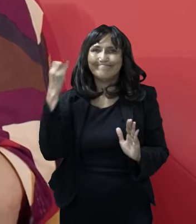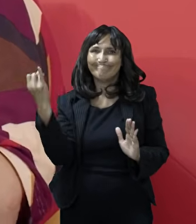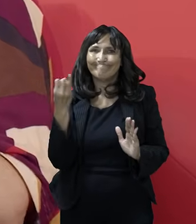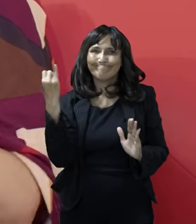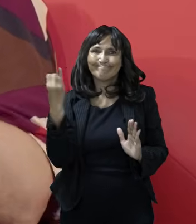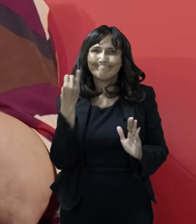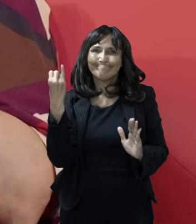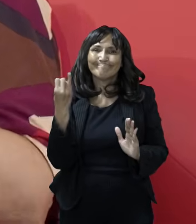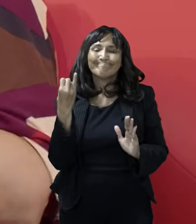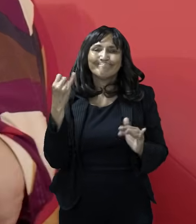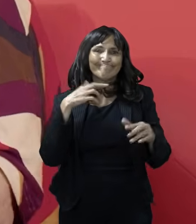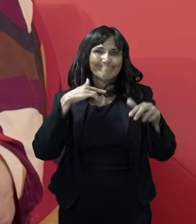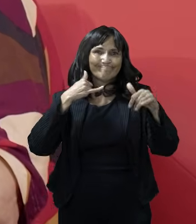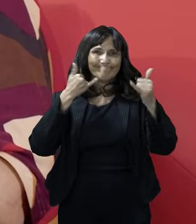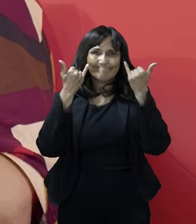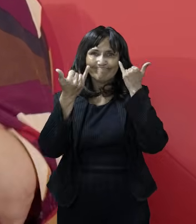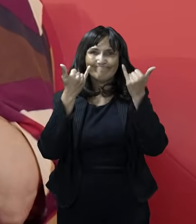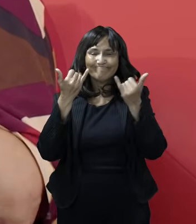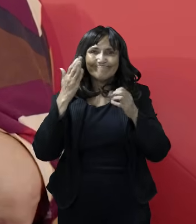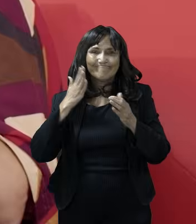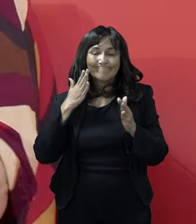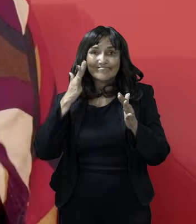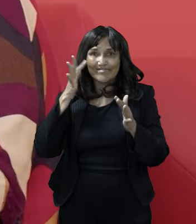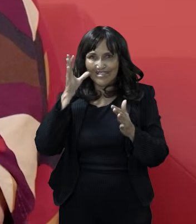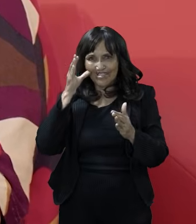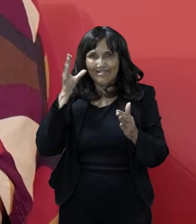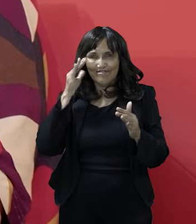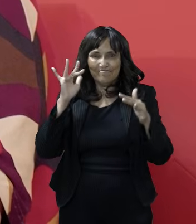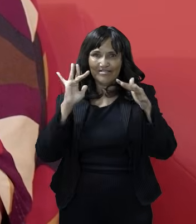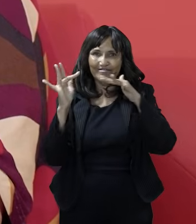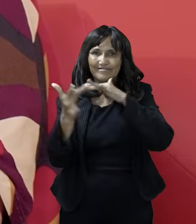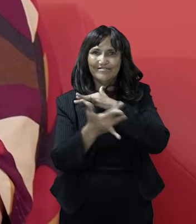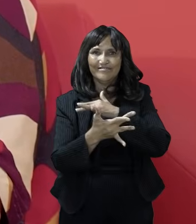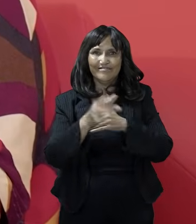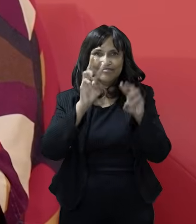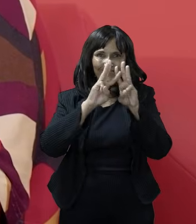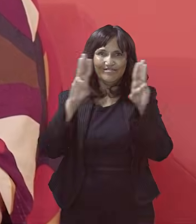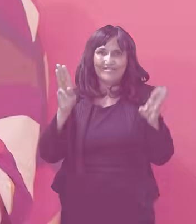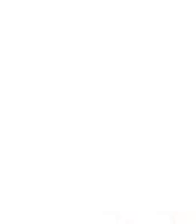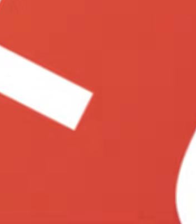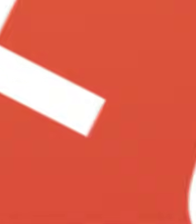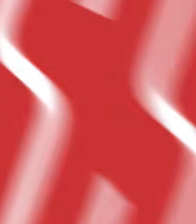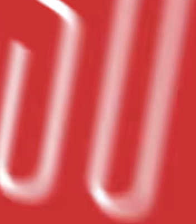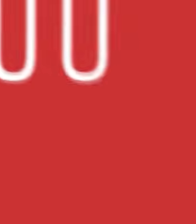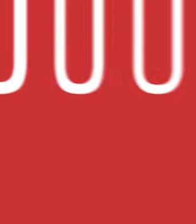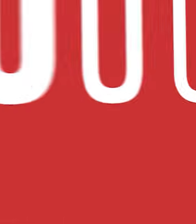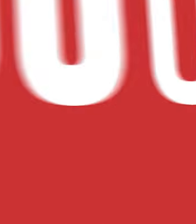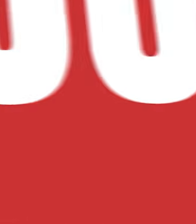Congresso do PT, acompanhe nas nossas redes e no site do PT. Obrigada.